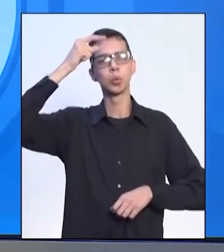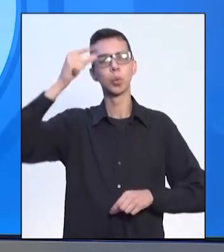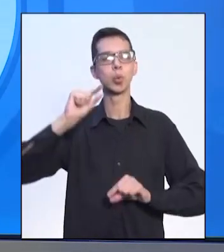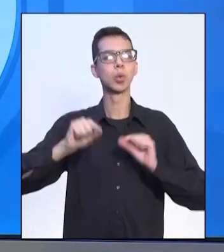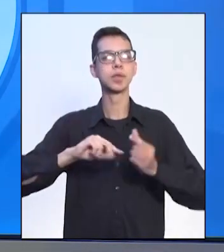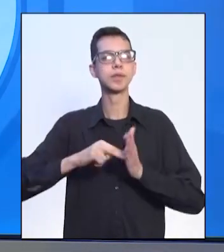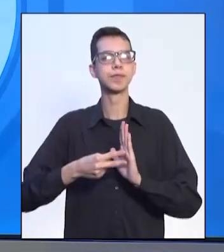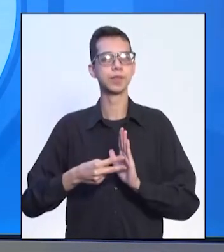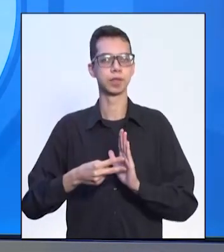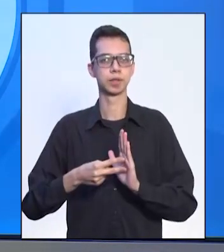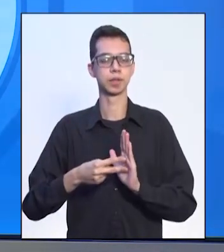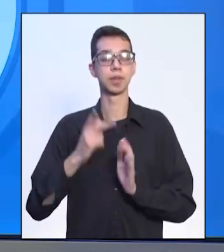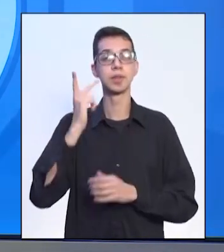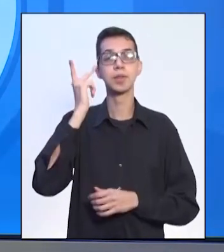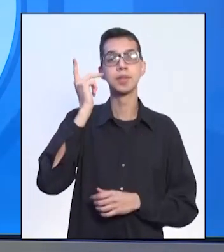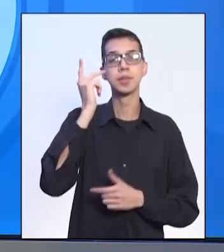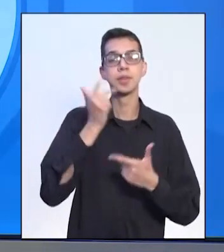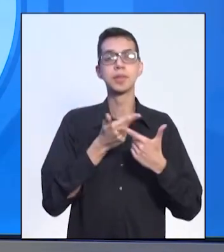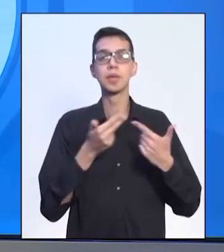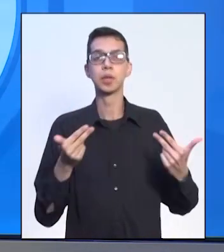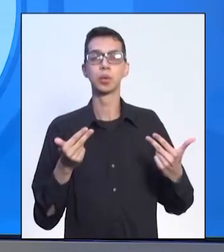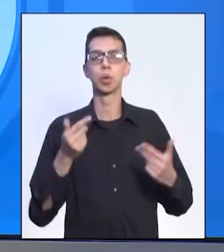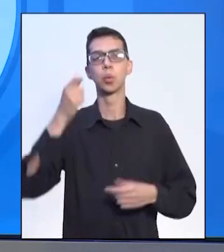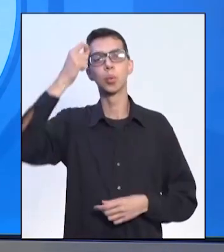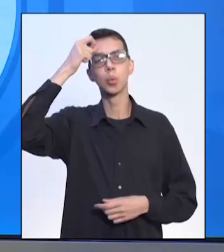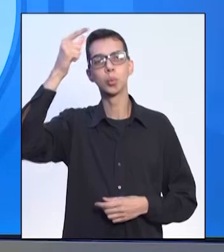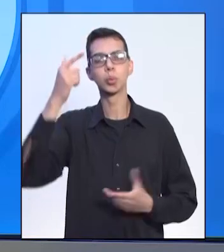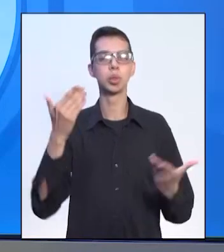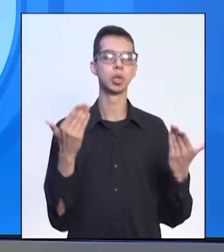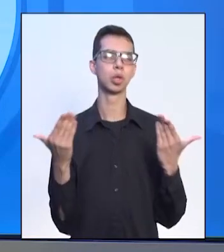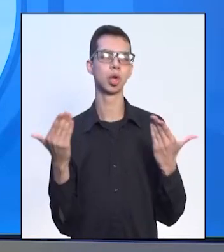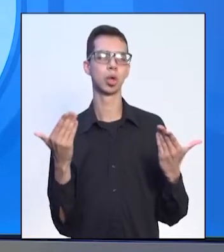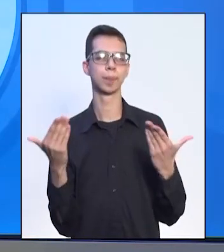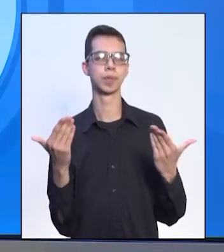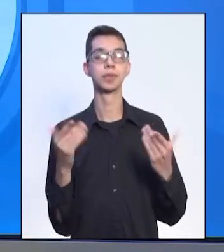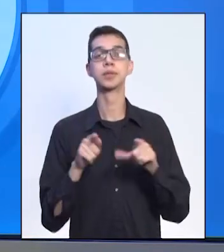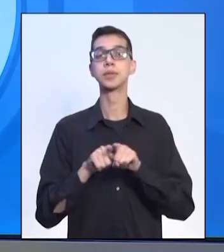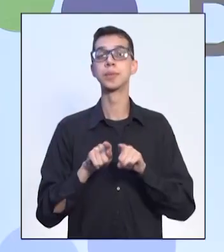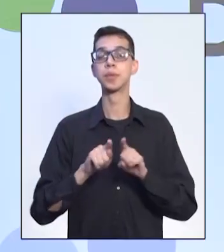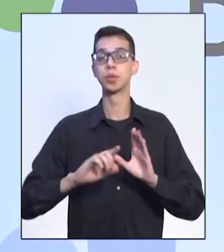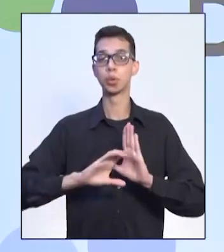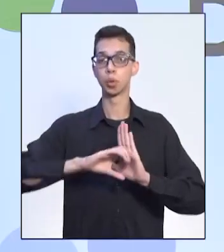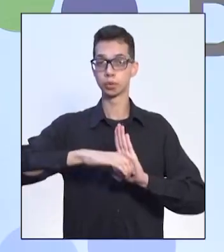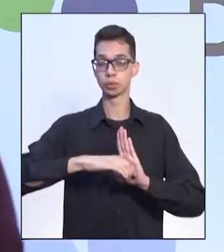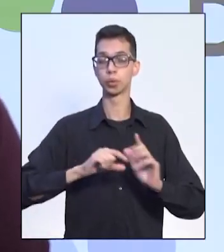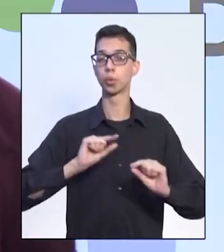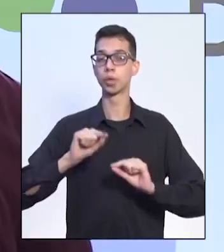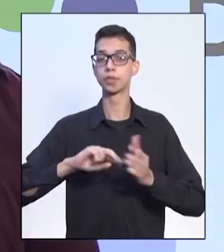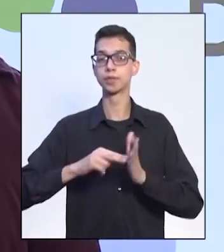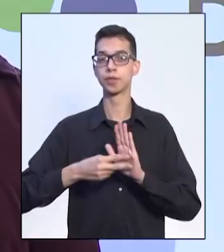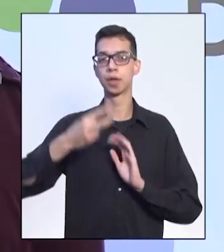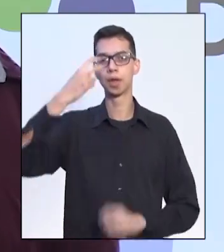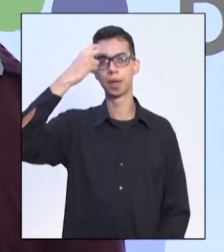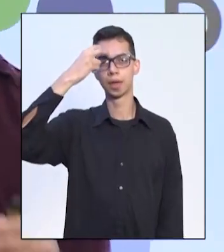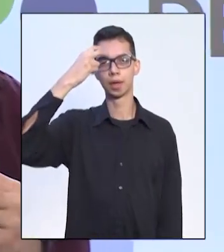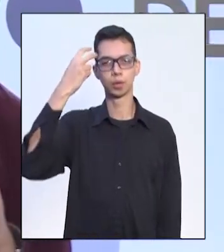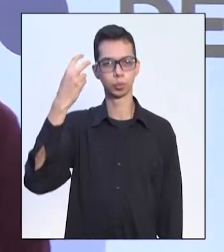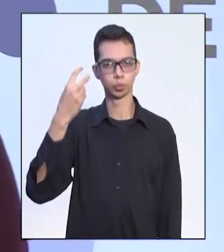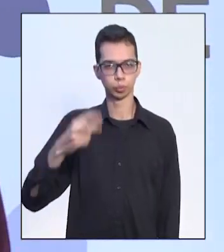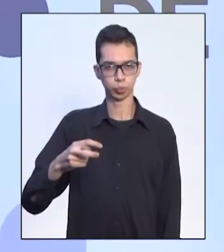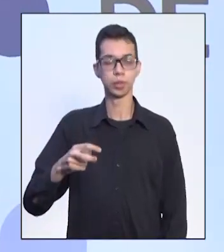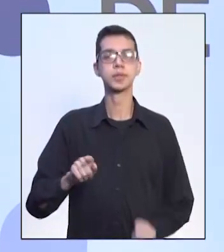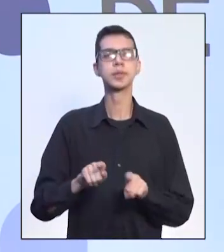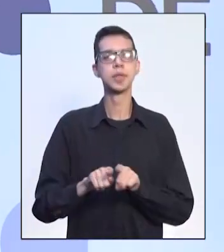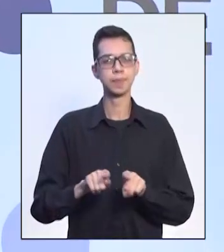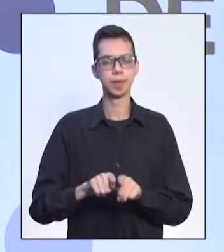relação que a cultura tem com a natureza e, ao mesmo tempo, a conceituação da cultura. Neste sentido, gente, vale